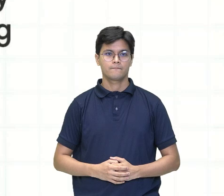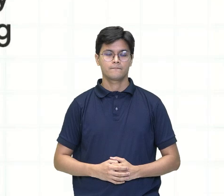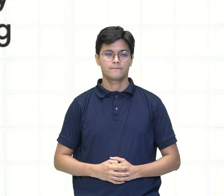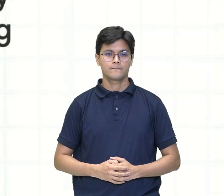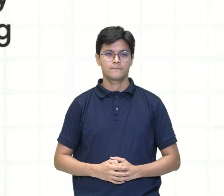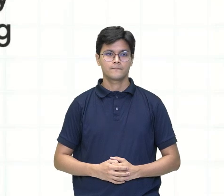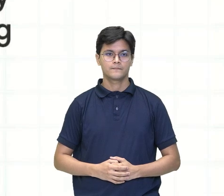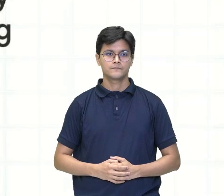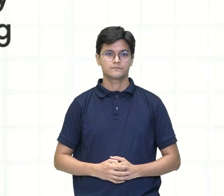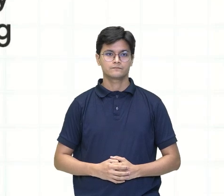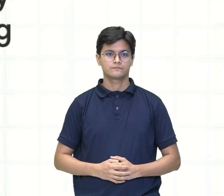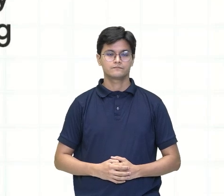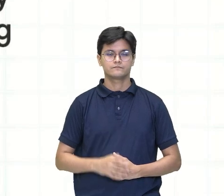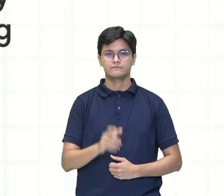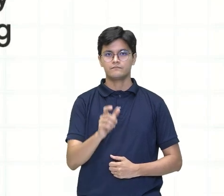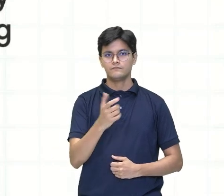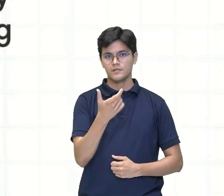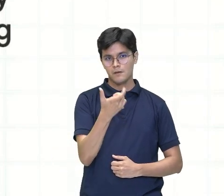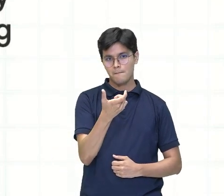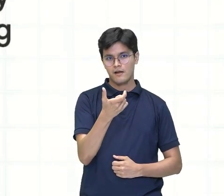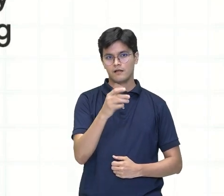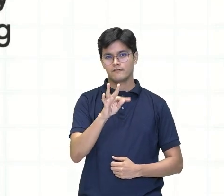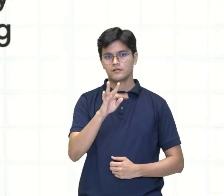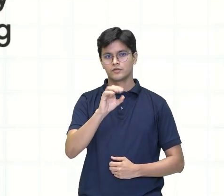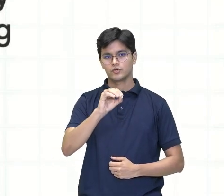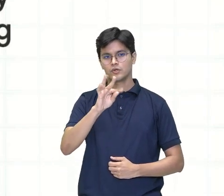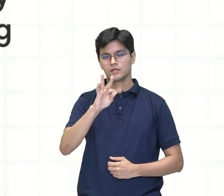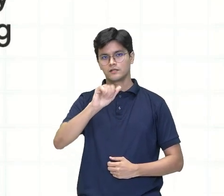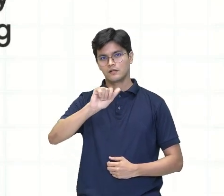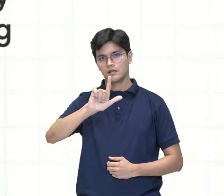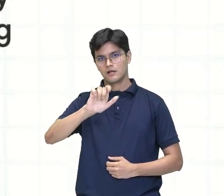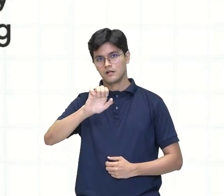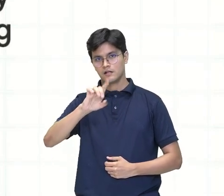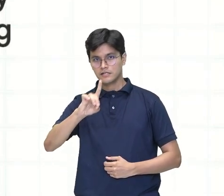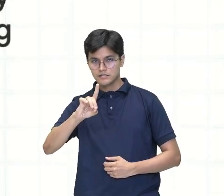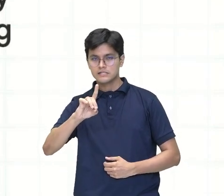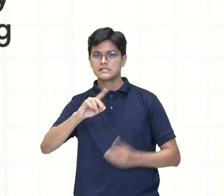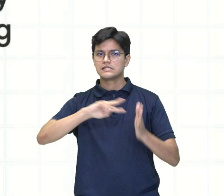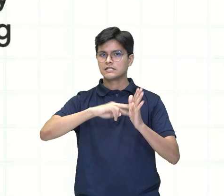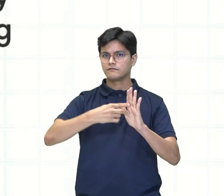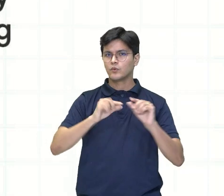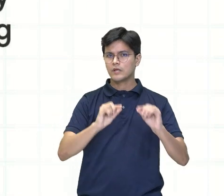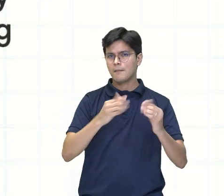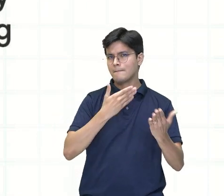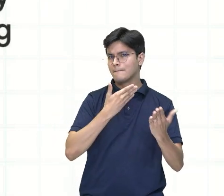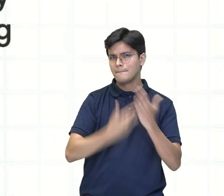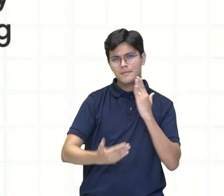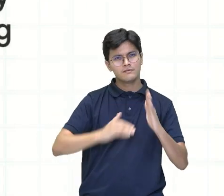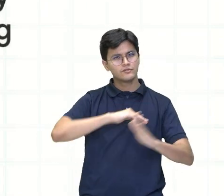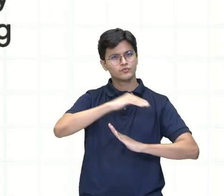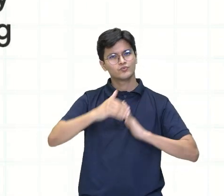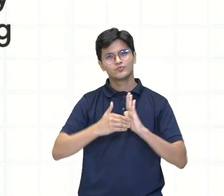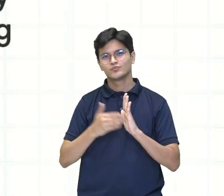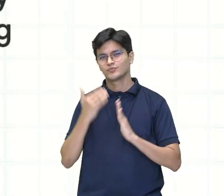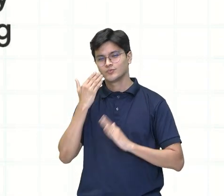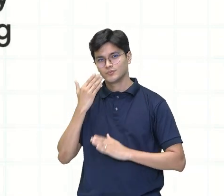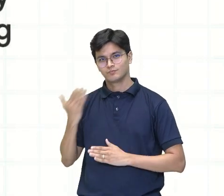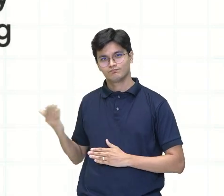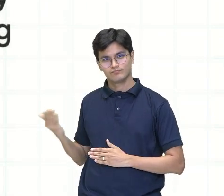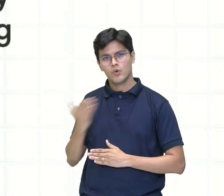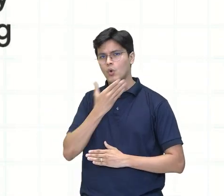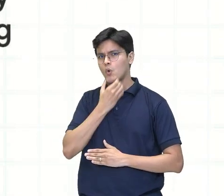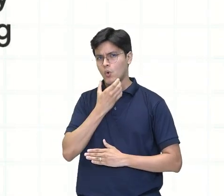accident. Totaled quer dizer que deu perda total nesse carro, né? O homem está vivo,